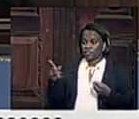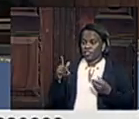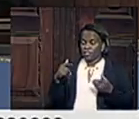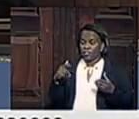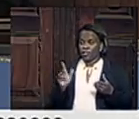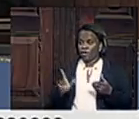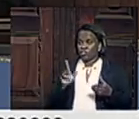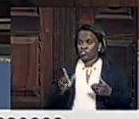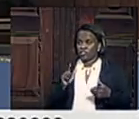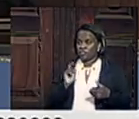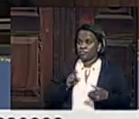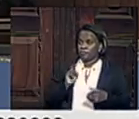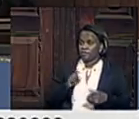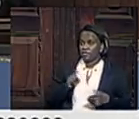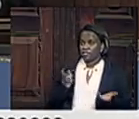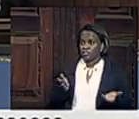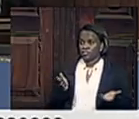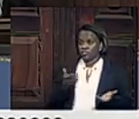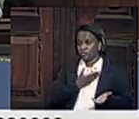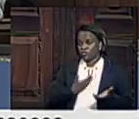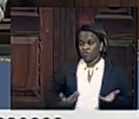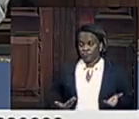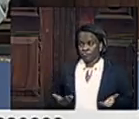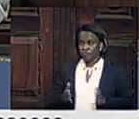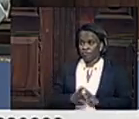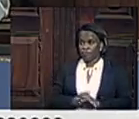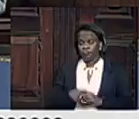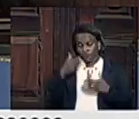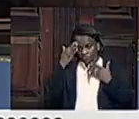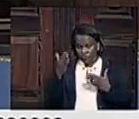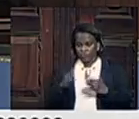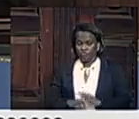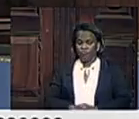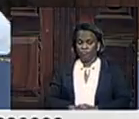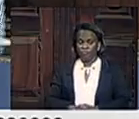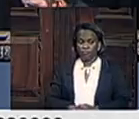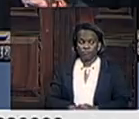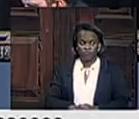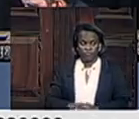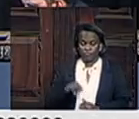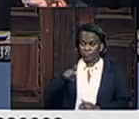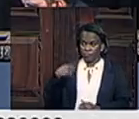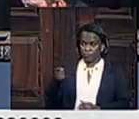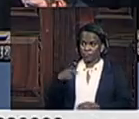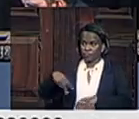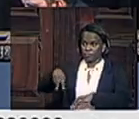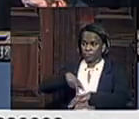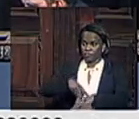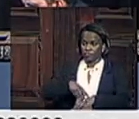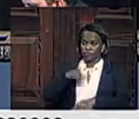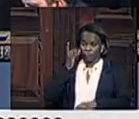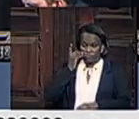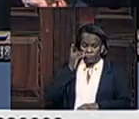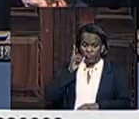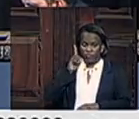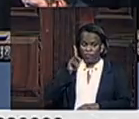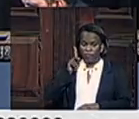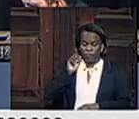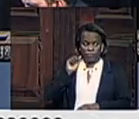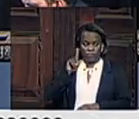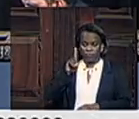lógica perversa do governo do Estado. Muito obrigado, senhor presidente. Próximo orador inscrito, o nome do deputado Paulo